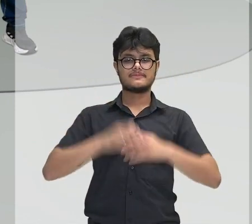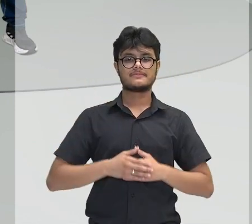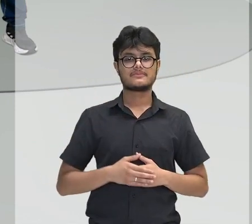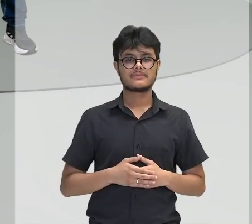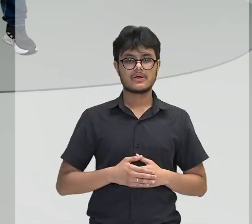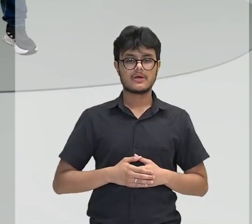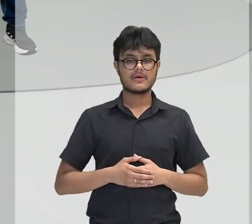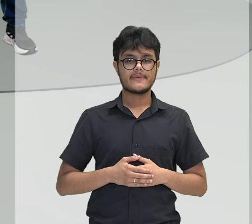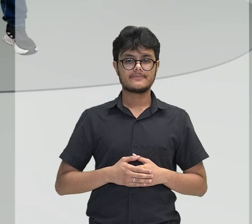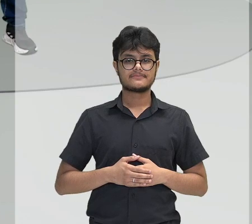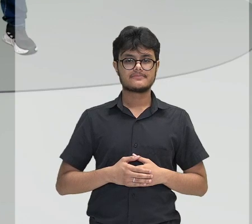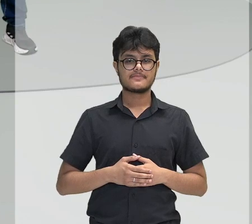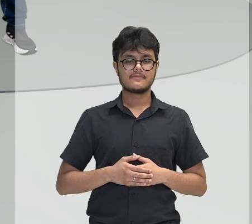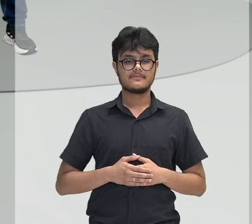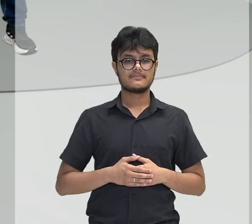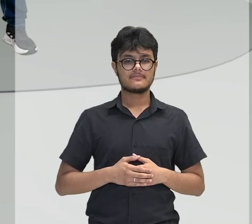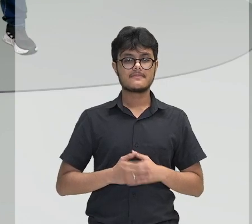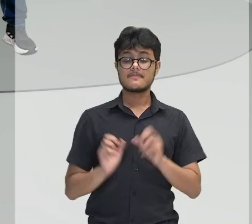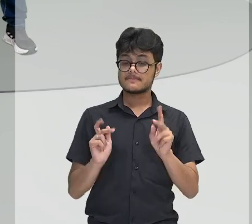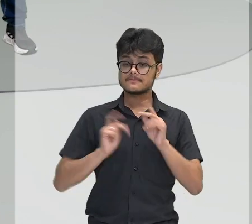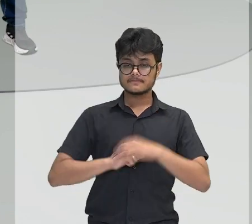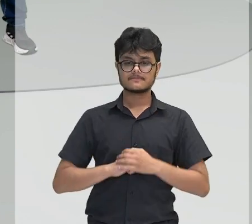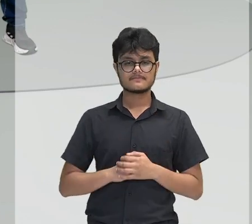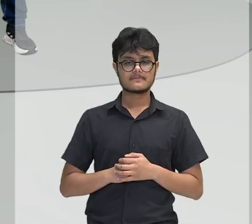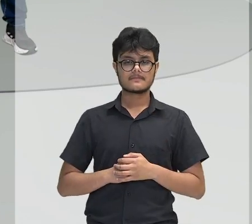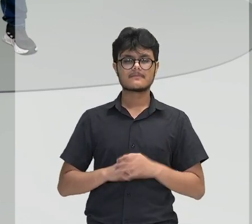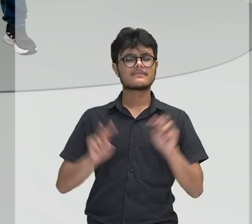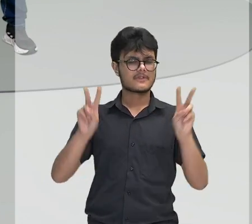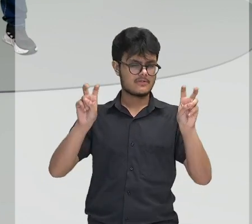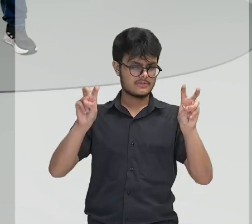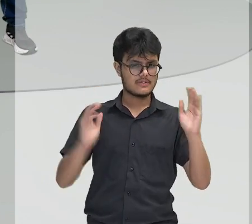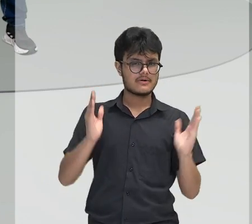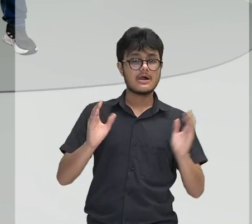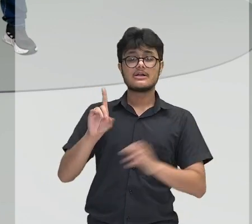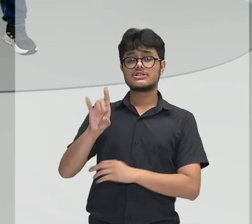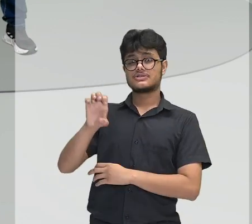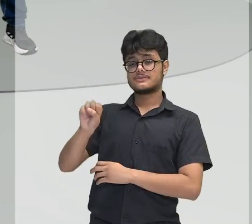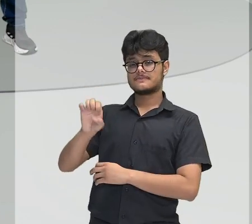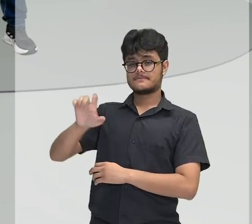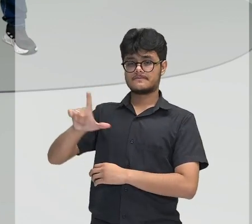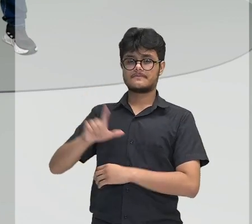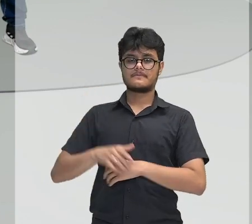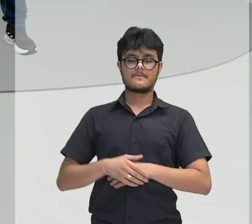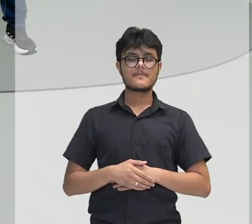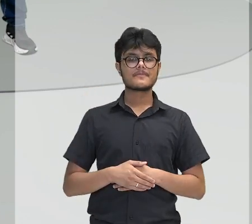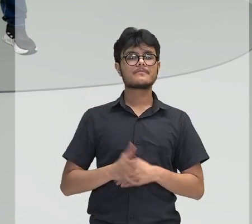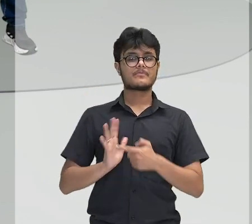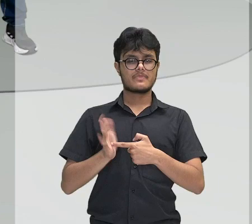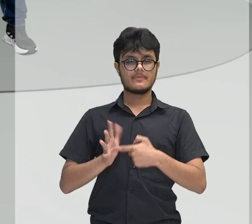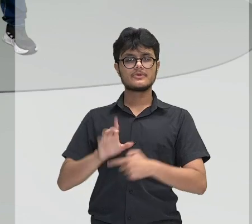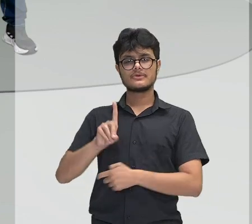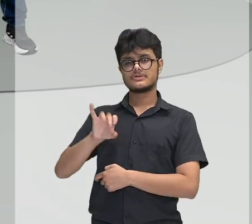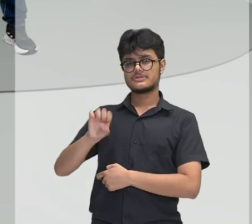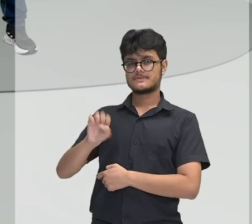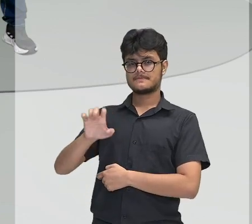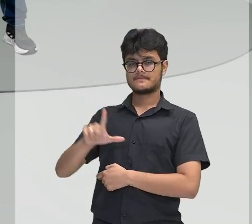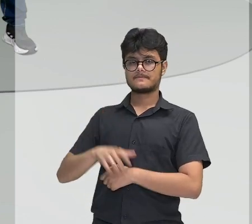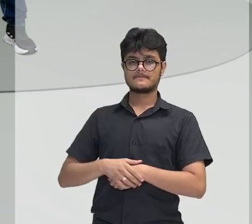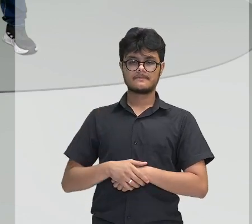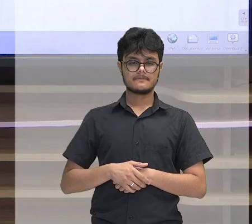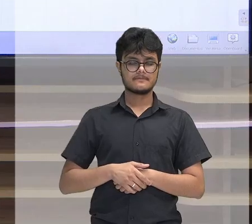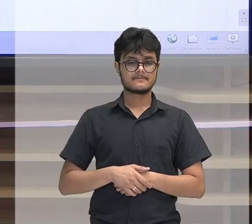a fase da descarga. Bom, esse é o ciclo de diesel que é responsável pelos motores a diesel.